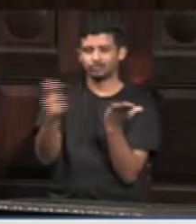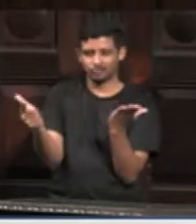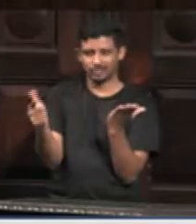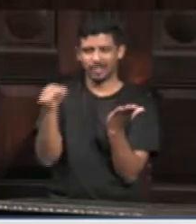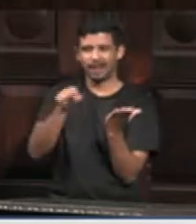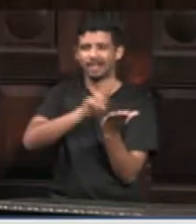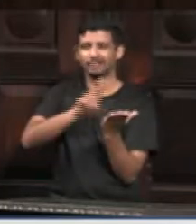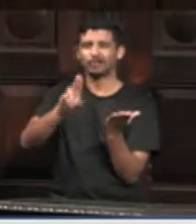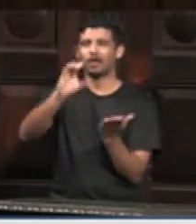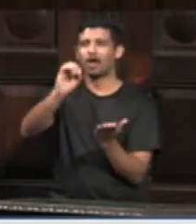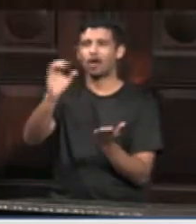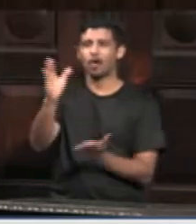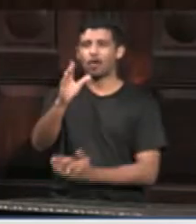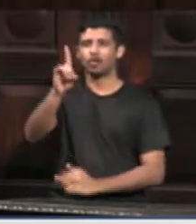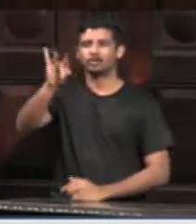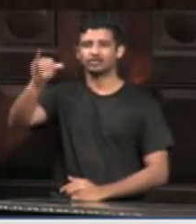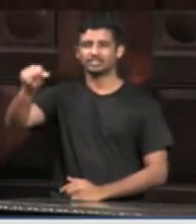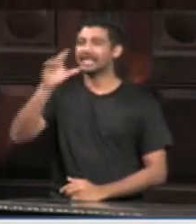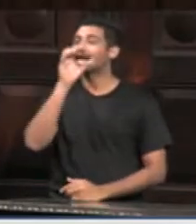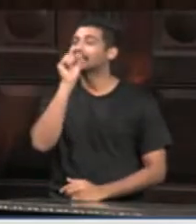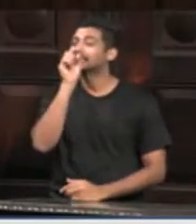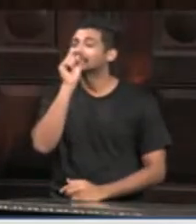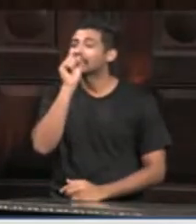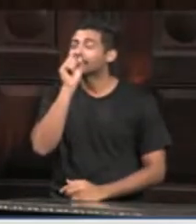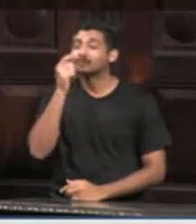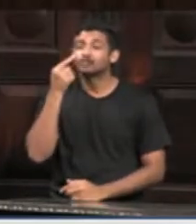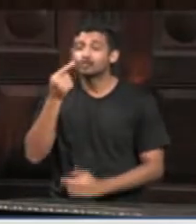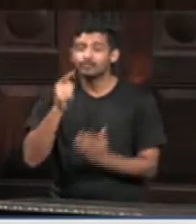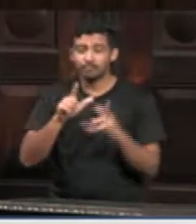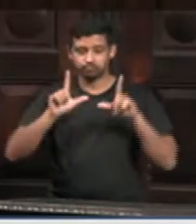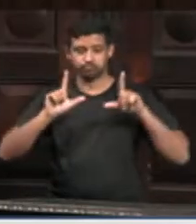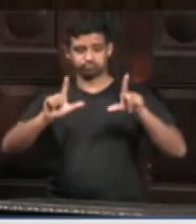Dia no sábado, numa coluna,